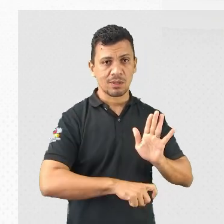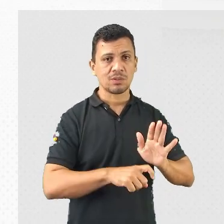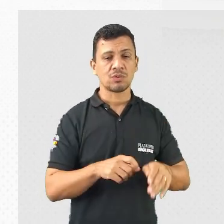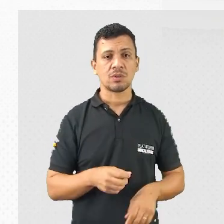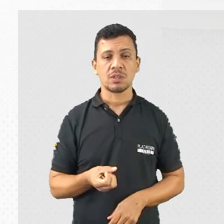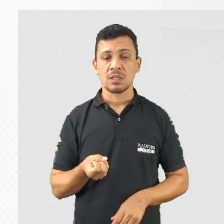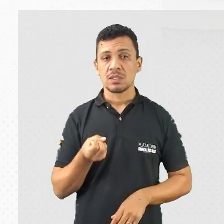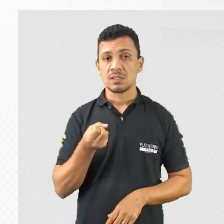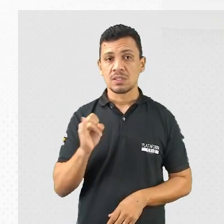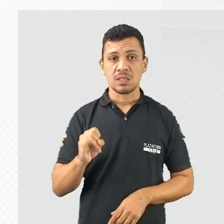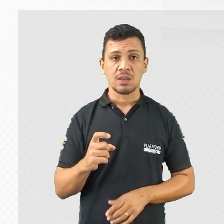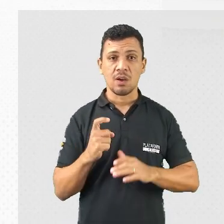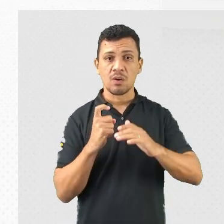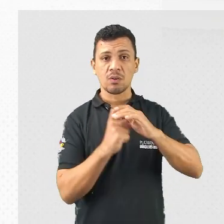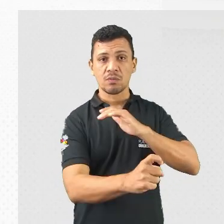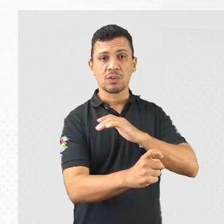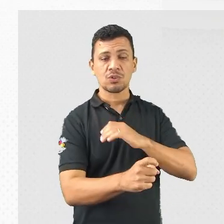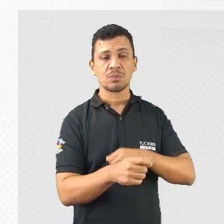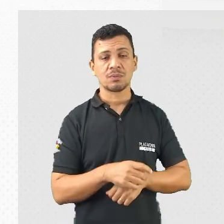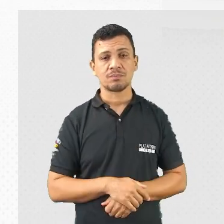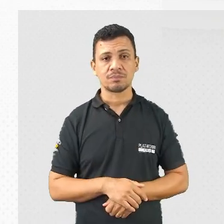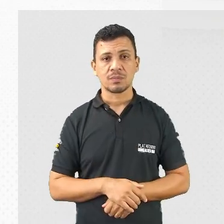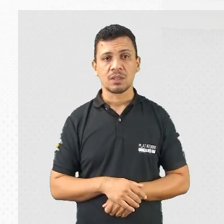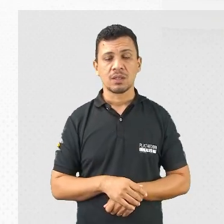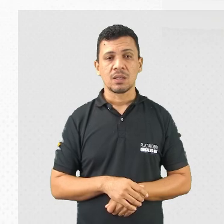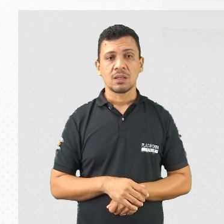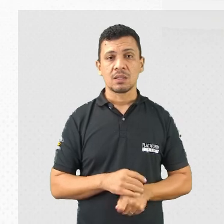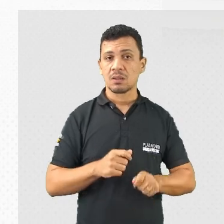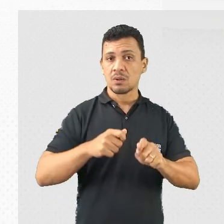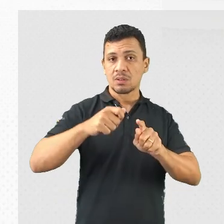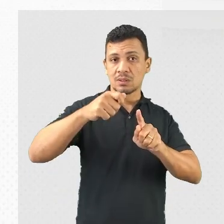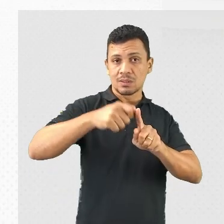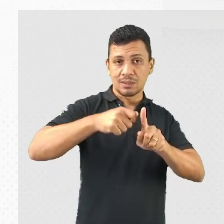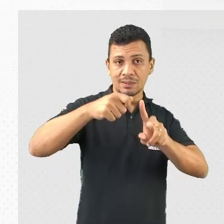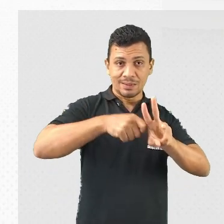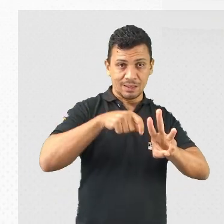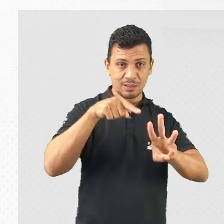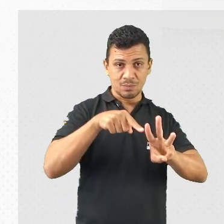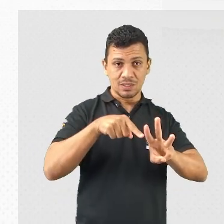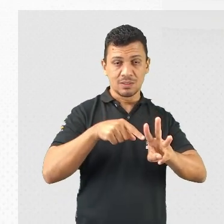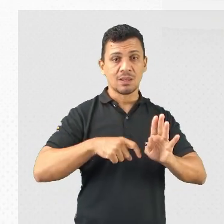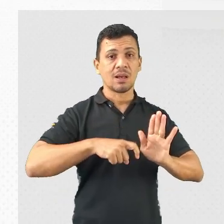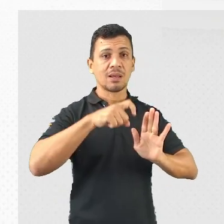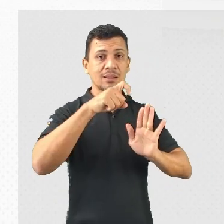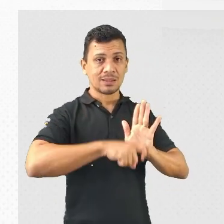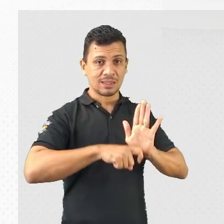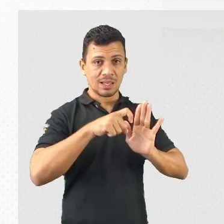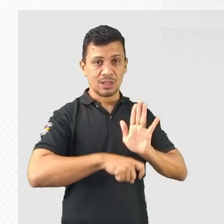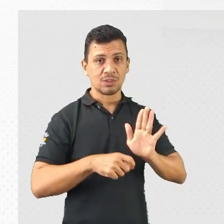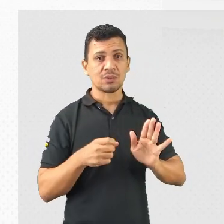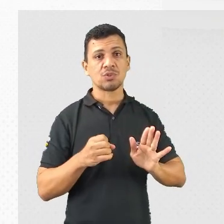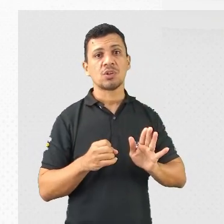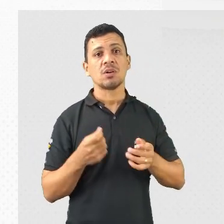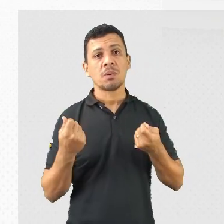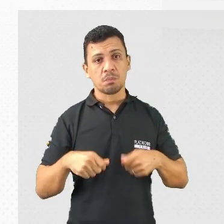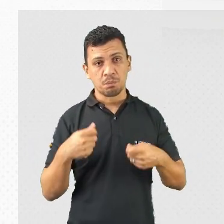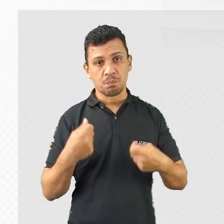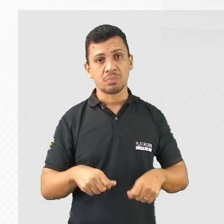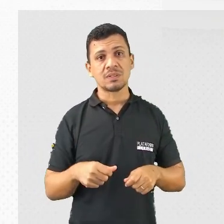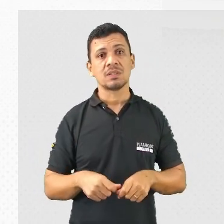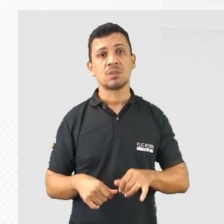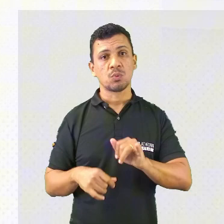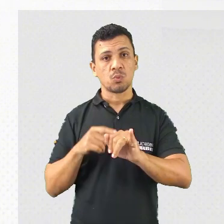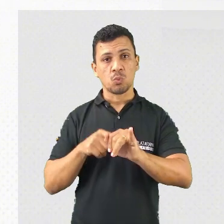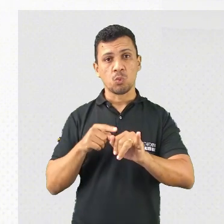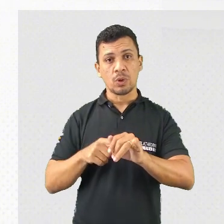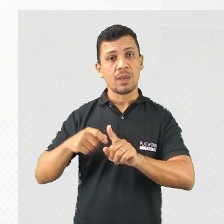um investimento durante 3 meses, minha taxa tem que estar ao mês. Tá? Se minha taxa